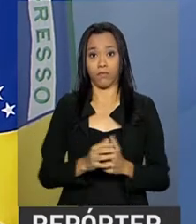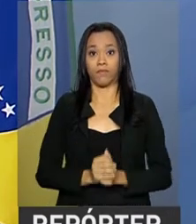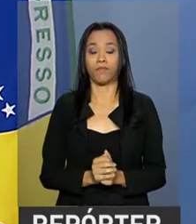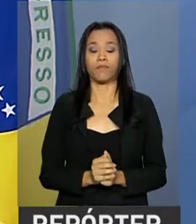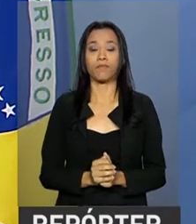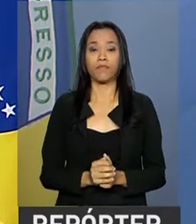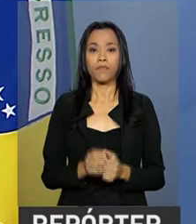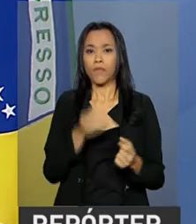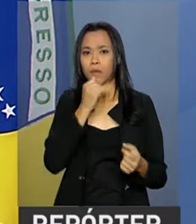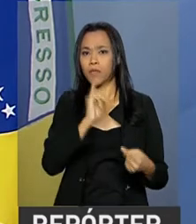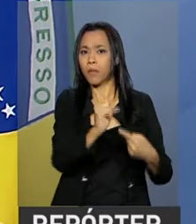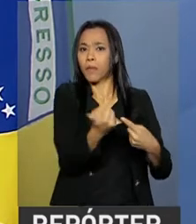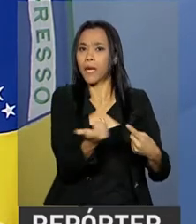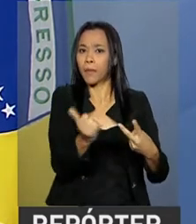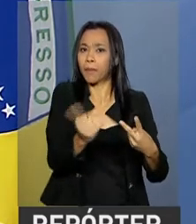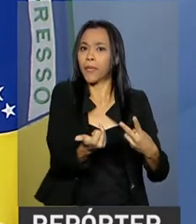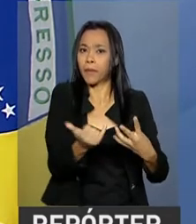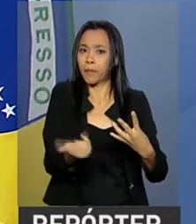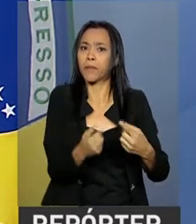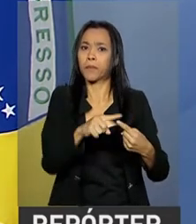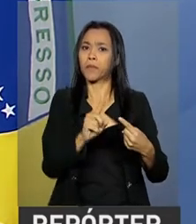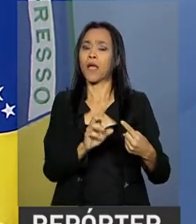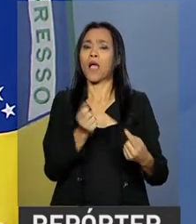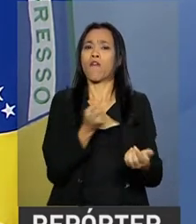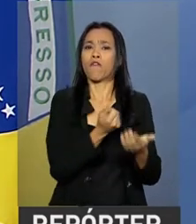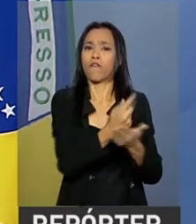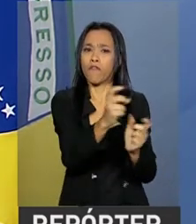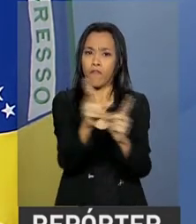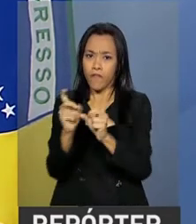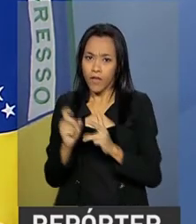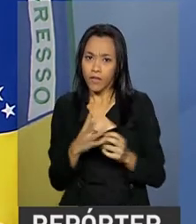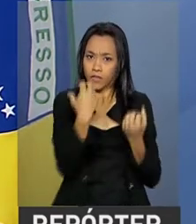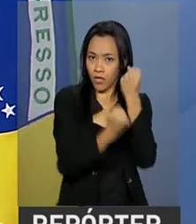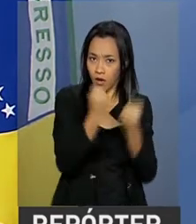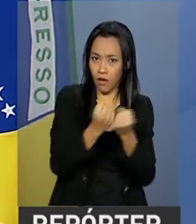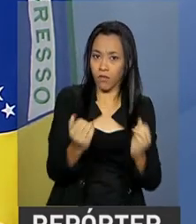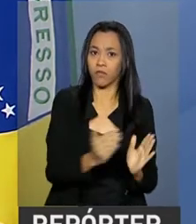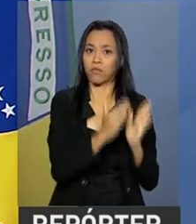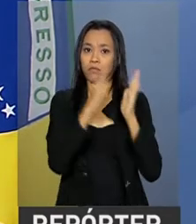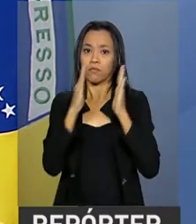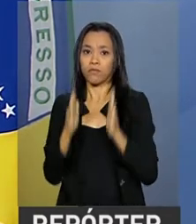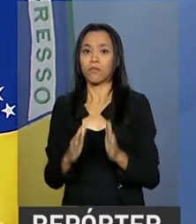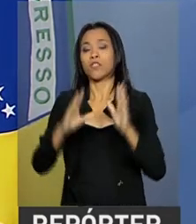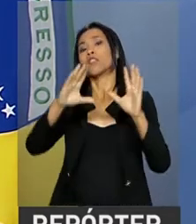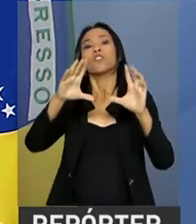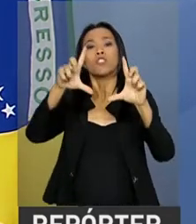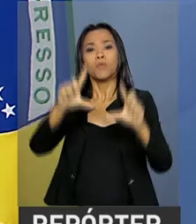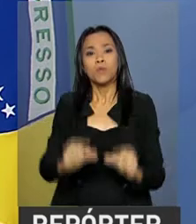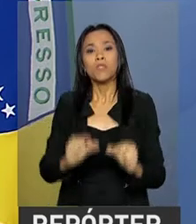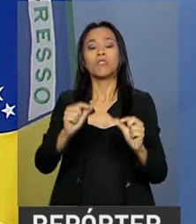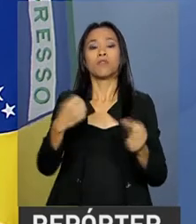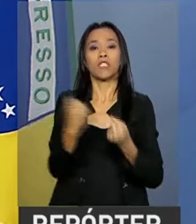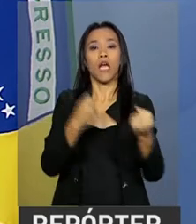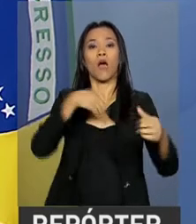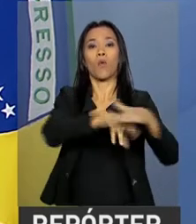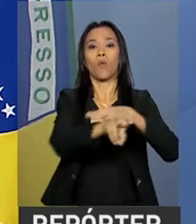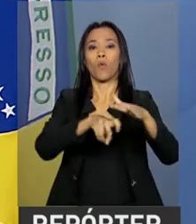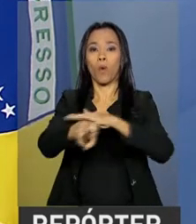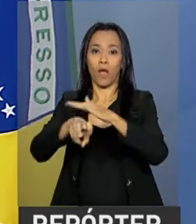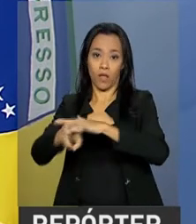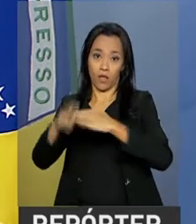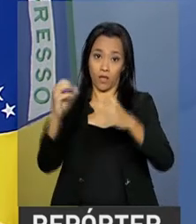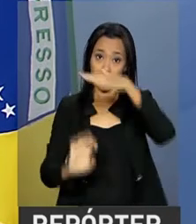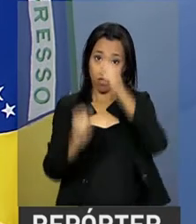indicadores como aumento na venda de veículos automotores a diminuição nos estoques das empresas a senhora já